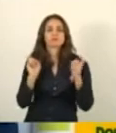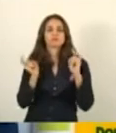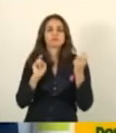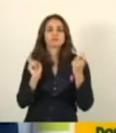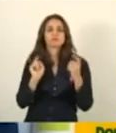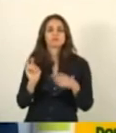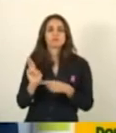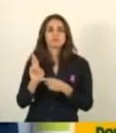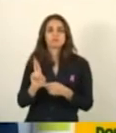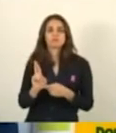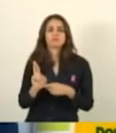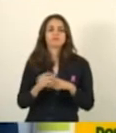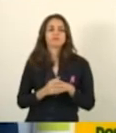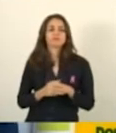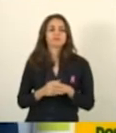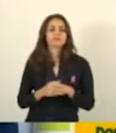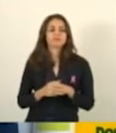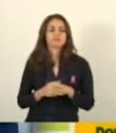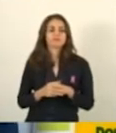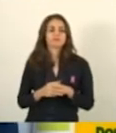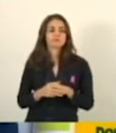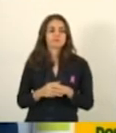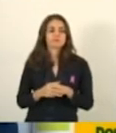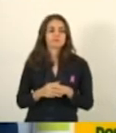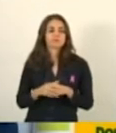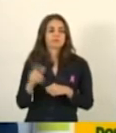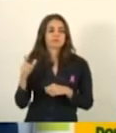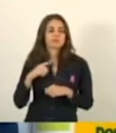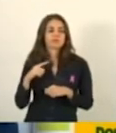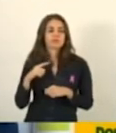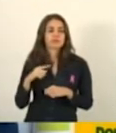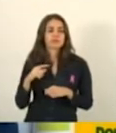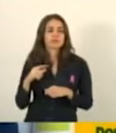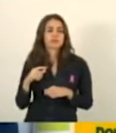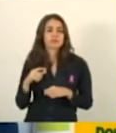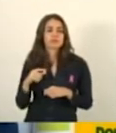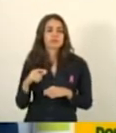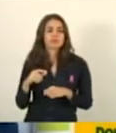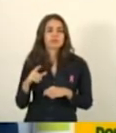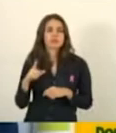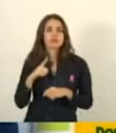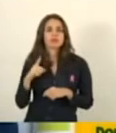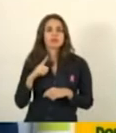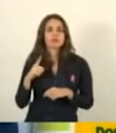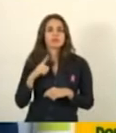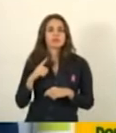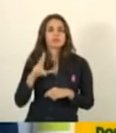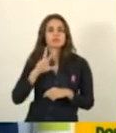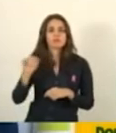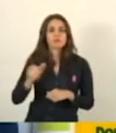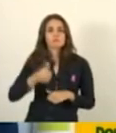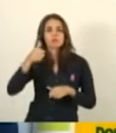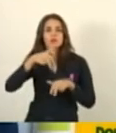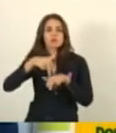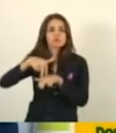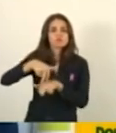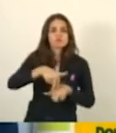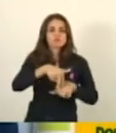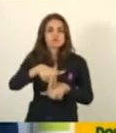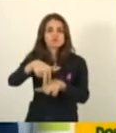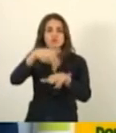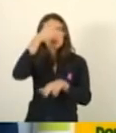das scooter, aquelas marcas scooter elétrica que vem melhorar o trânsito, não polui, não